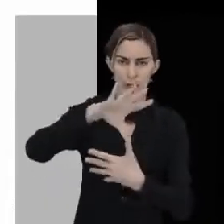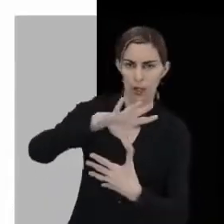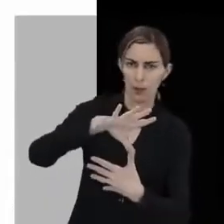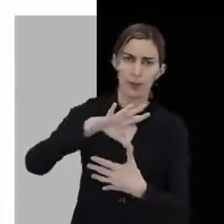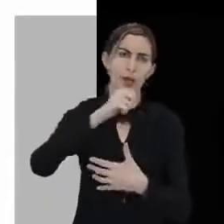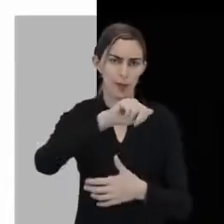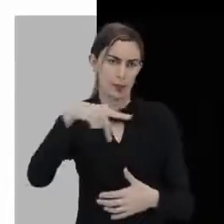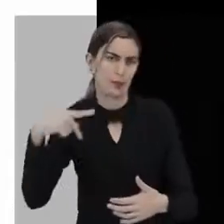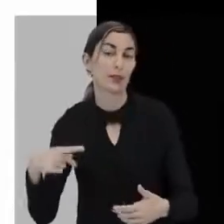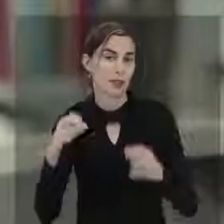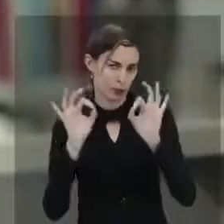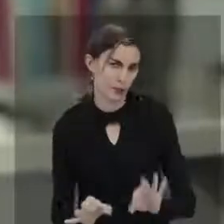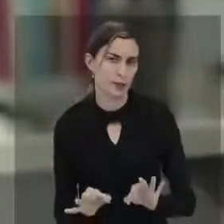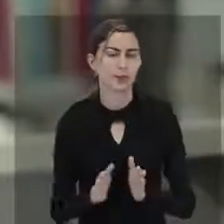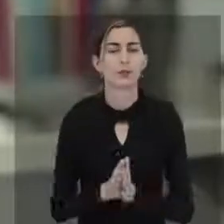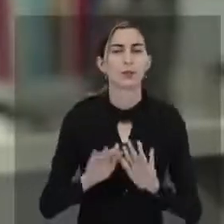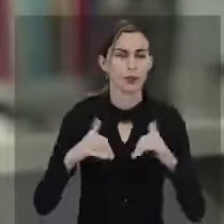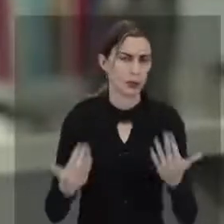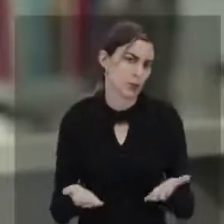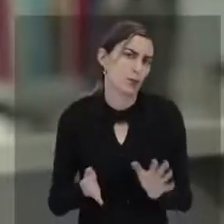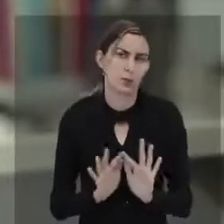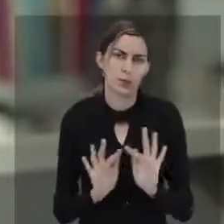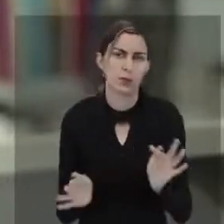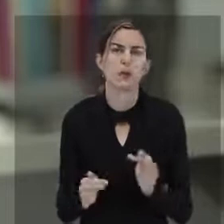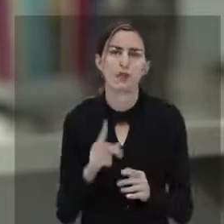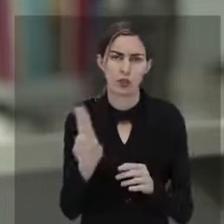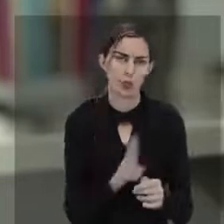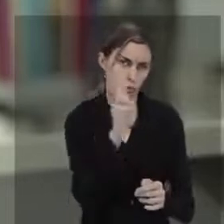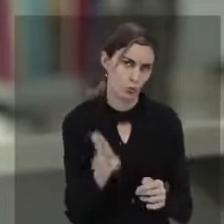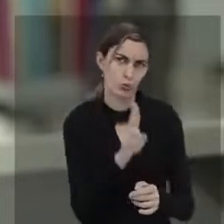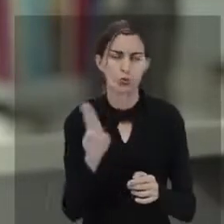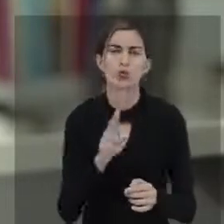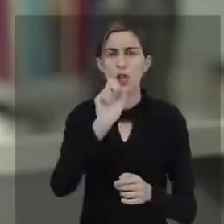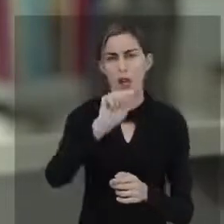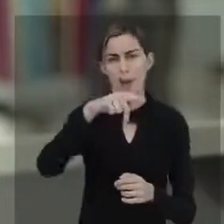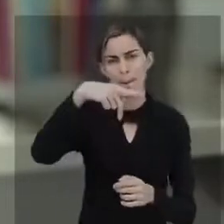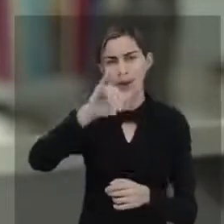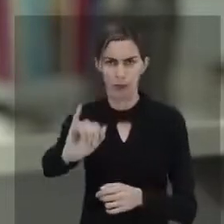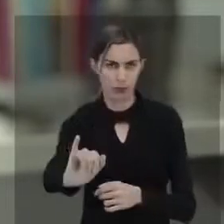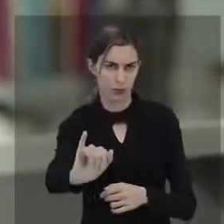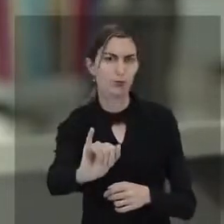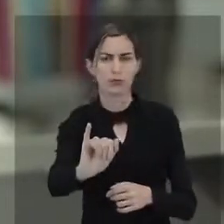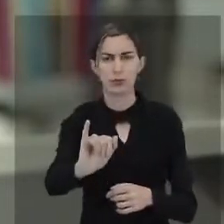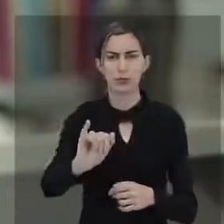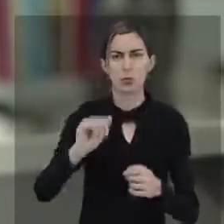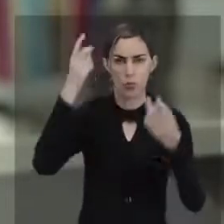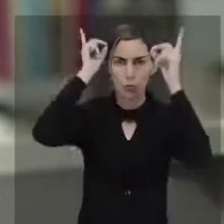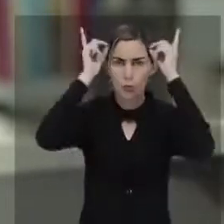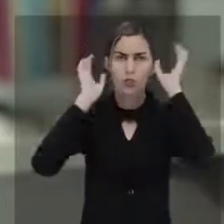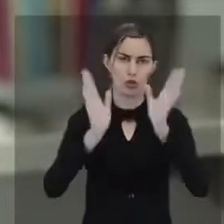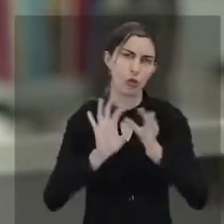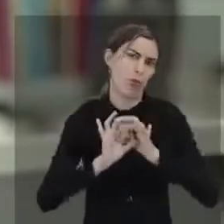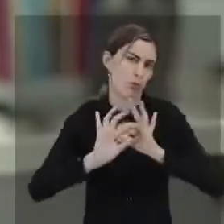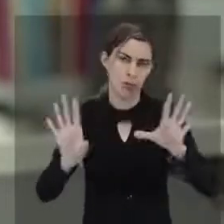aplicação, certo? Então é basicamente isso, você vai fazer uso de uma API, certo? Que o Android já